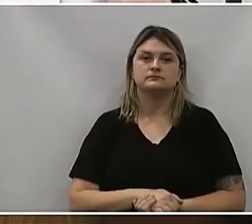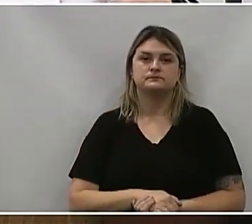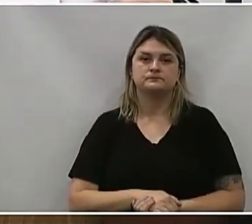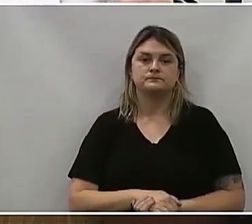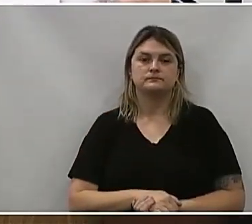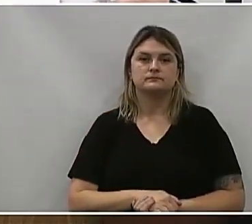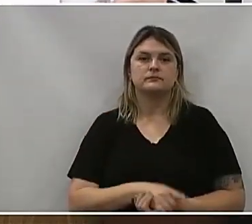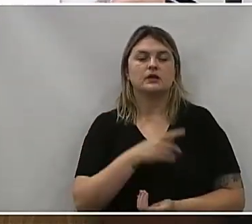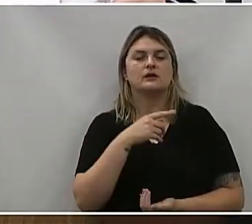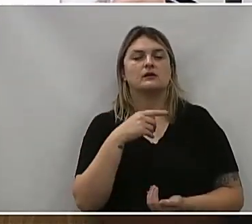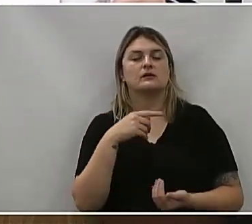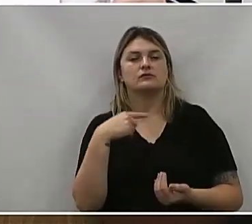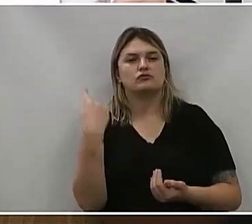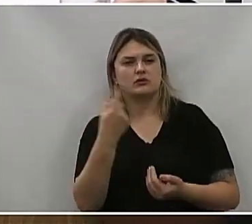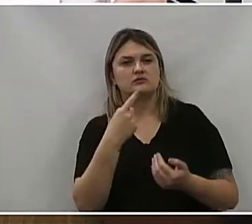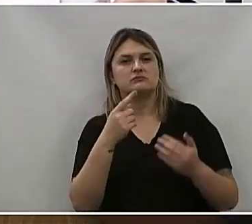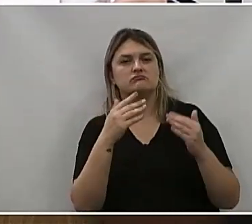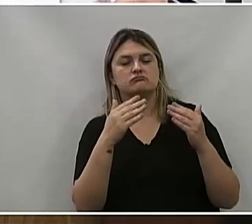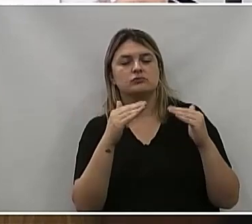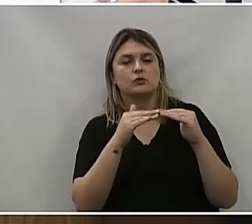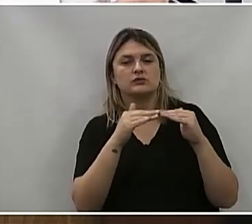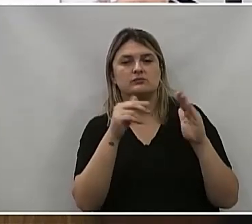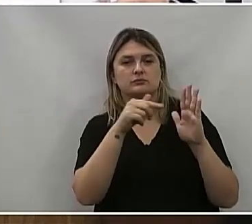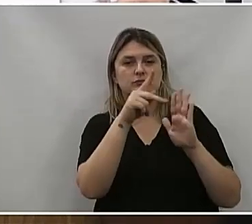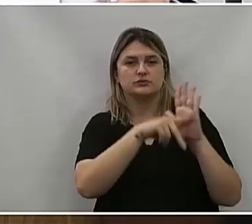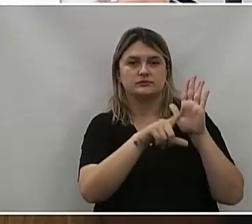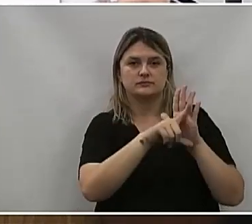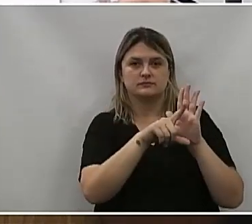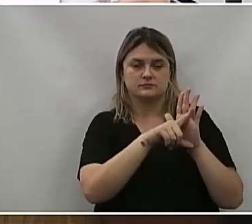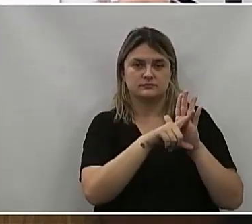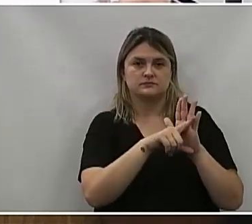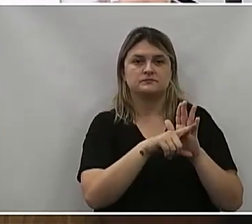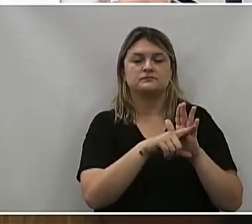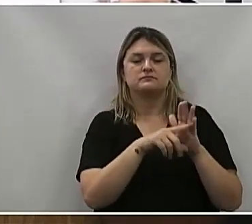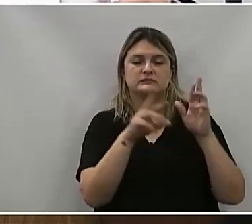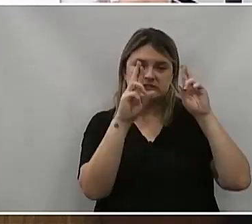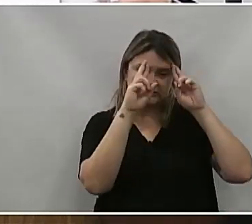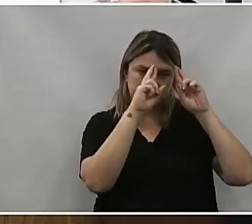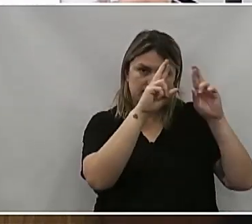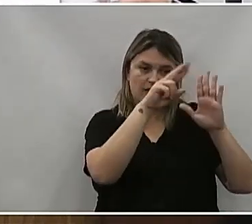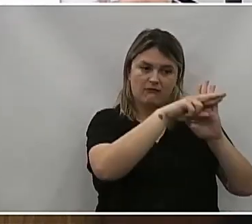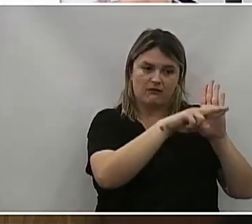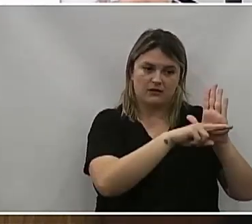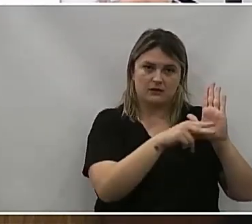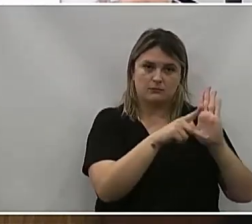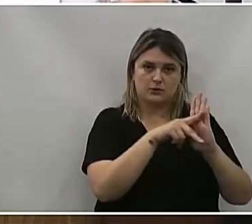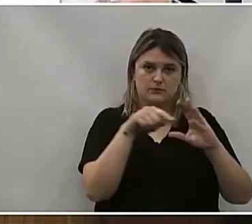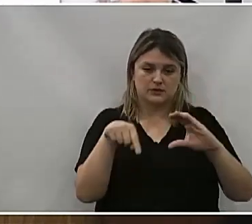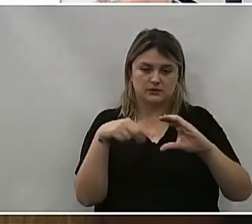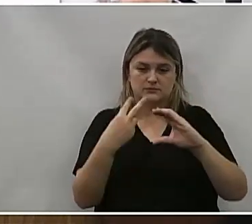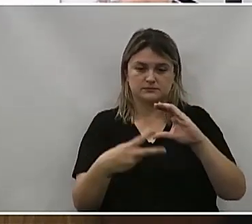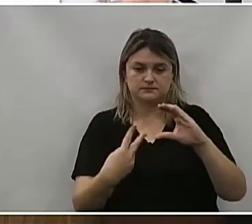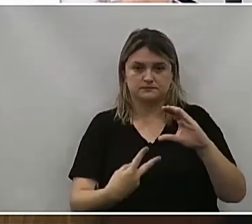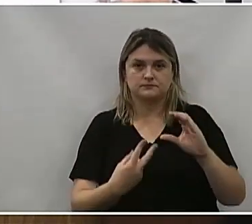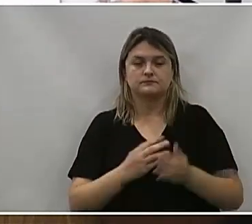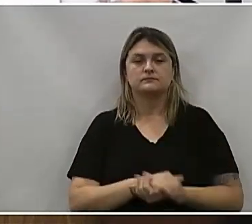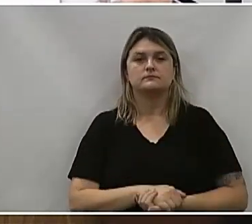Fundamentação: somos de parecer favorável ao projeto em questão, devendo mesmo seguir os trâmites do regimento. É o parecer.